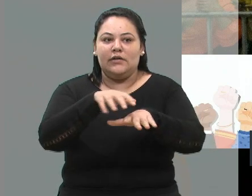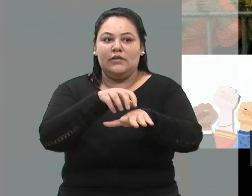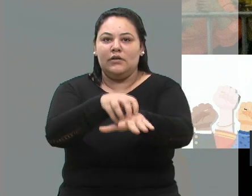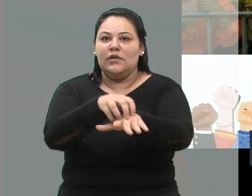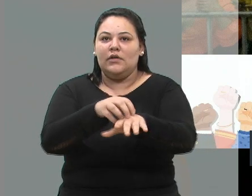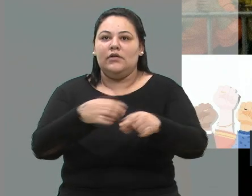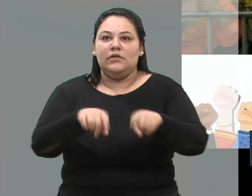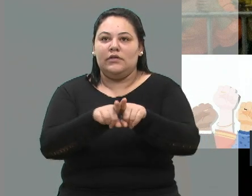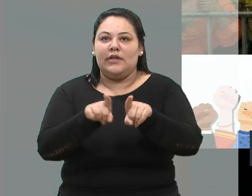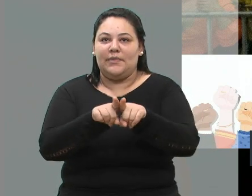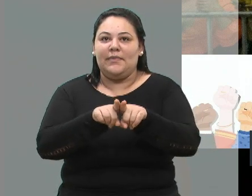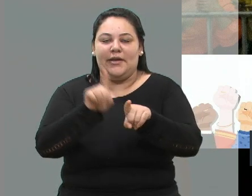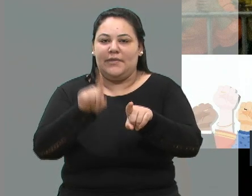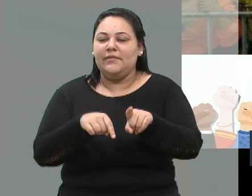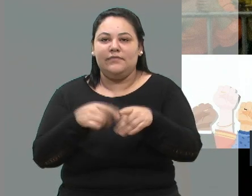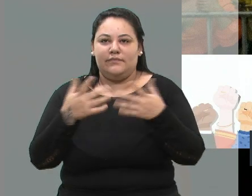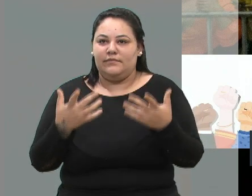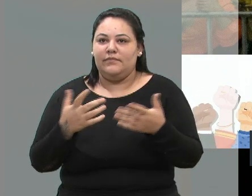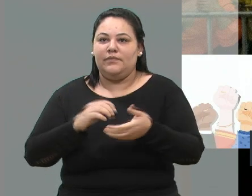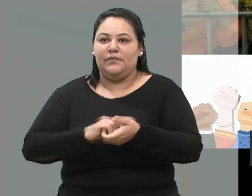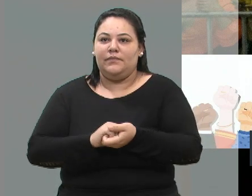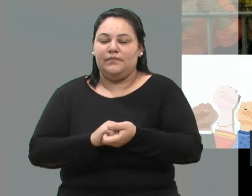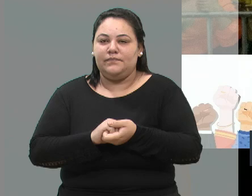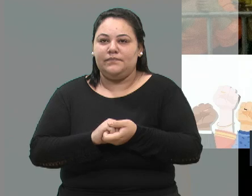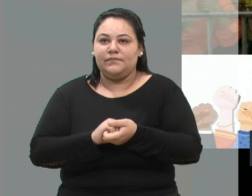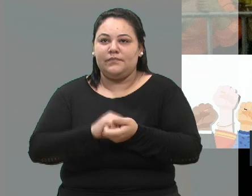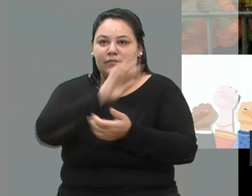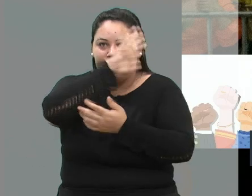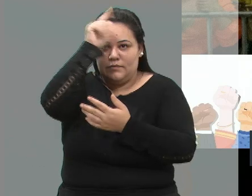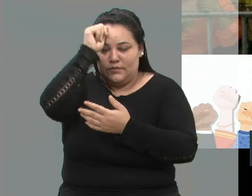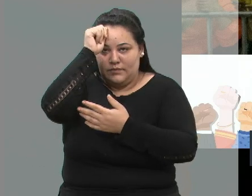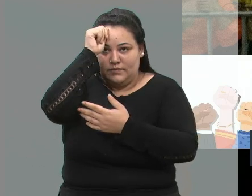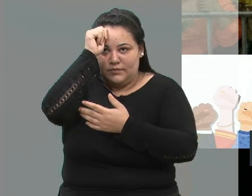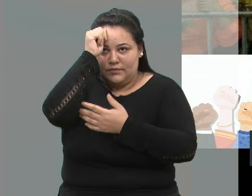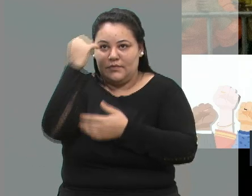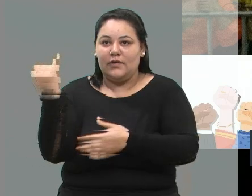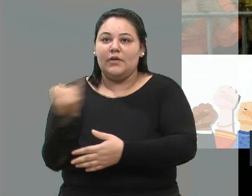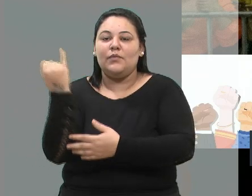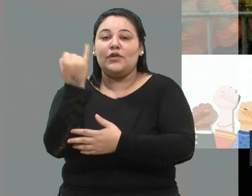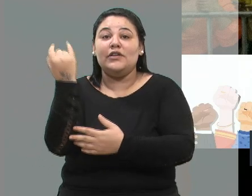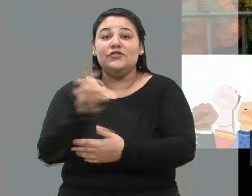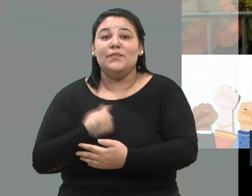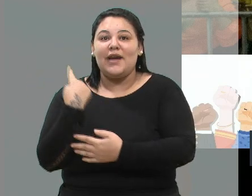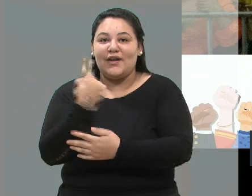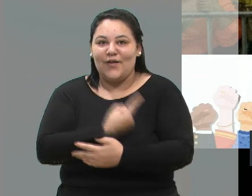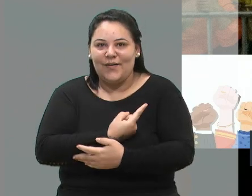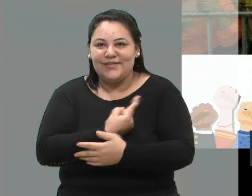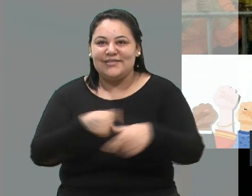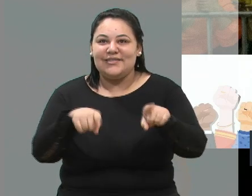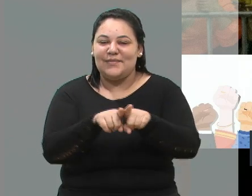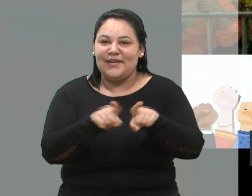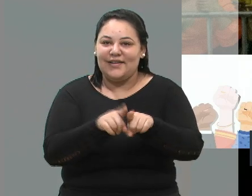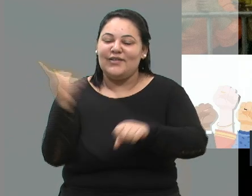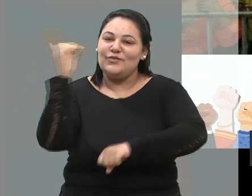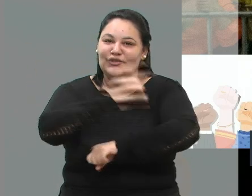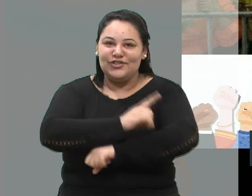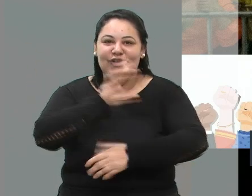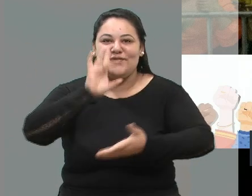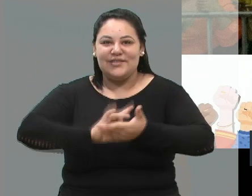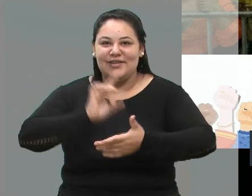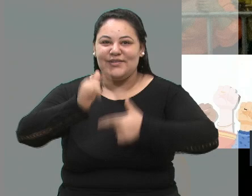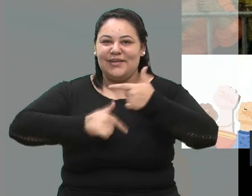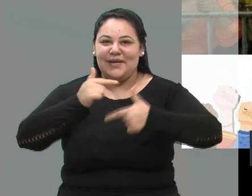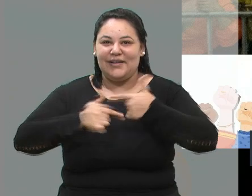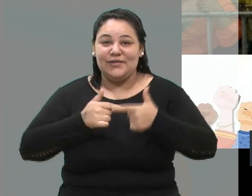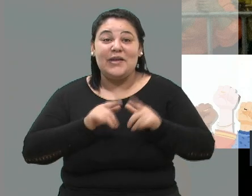Esse dia, acertado com a prefeitura municipal. Então é importante para nós, o Dia do Trabalhador, que as pessoas